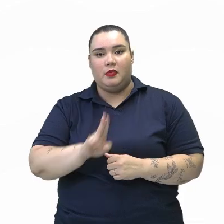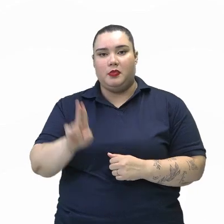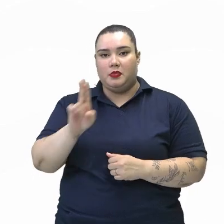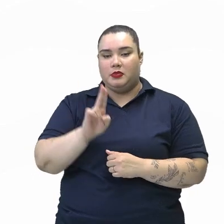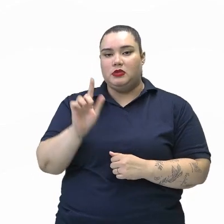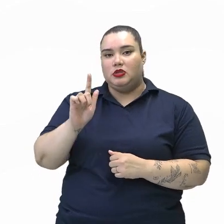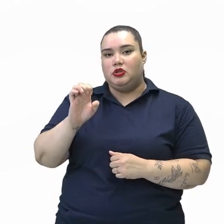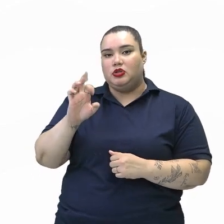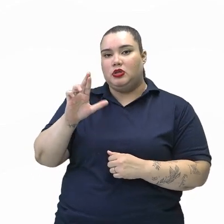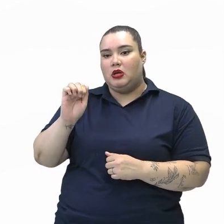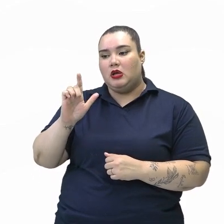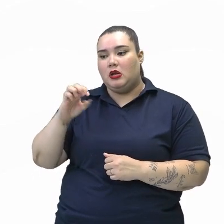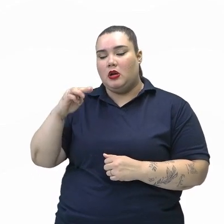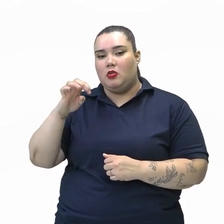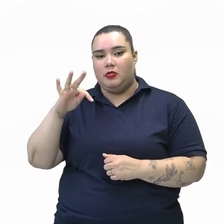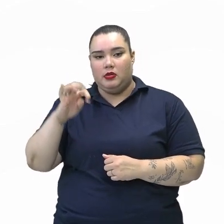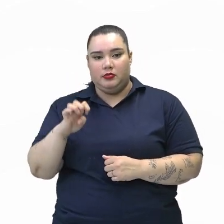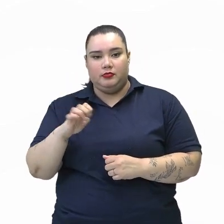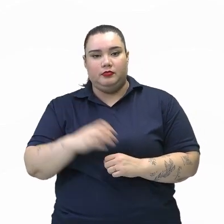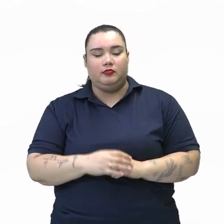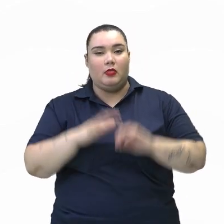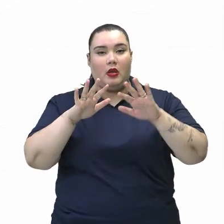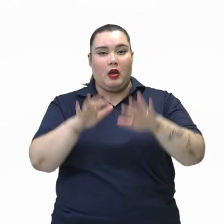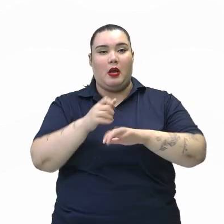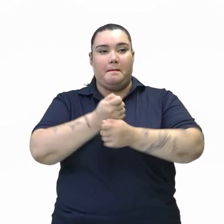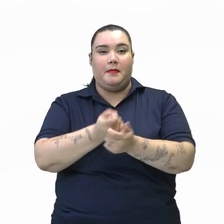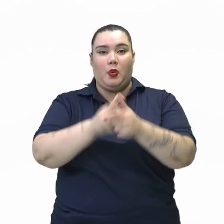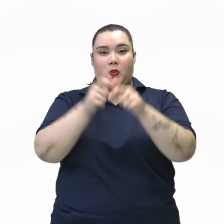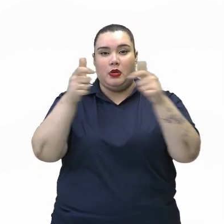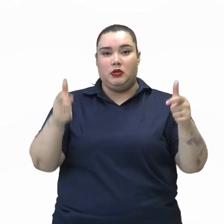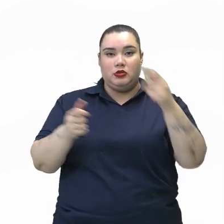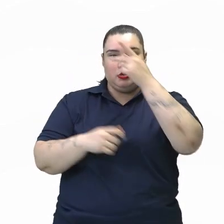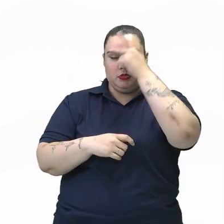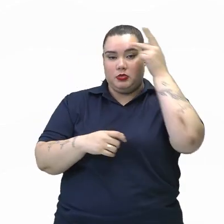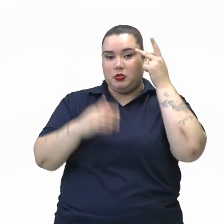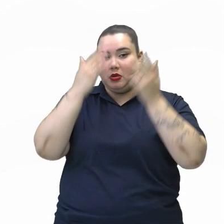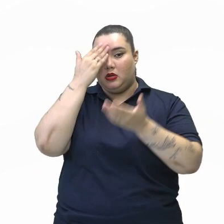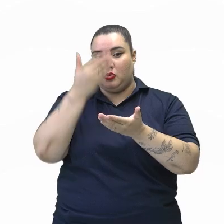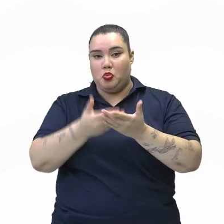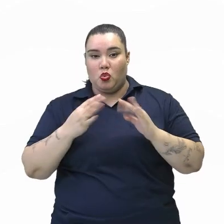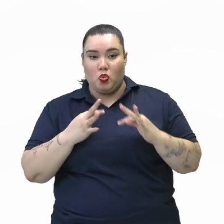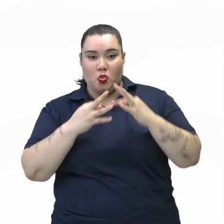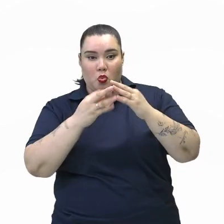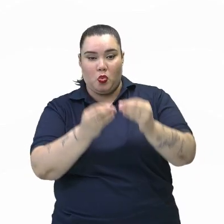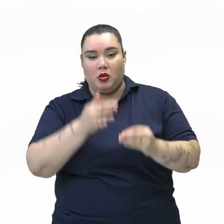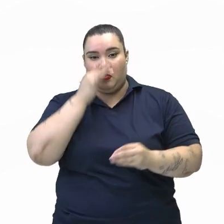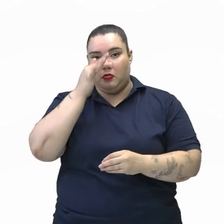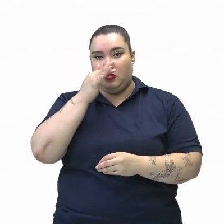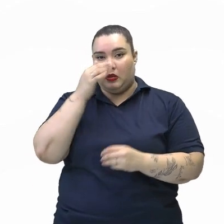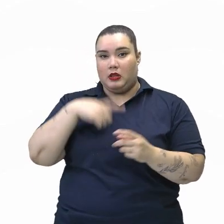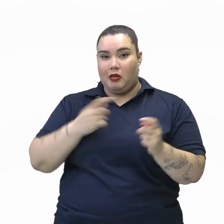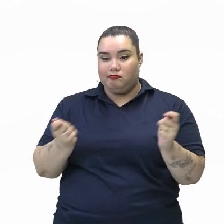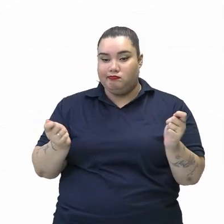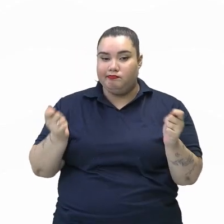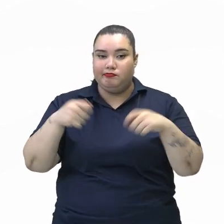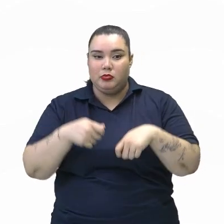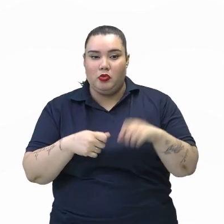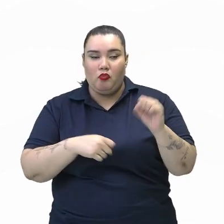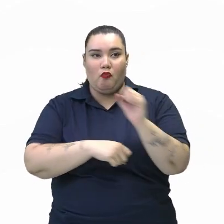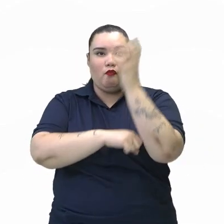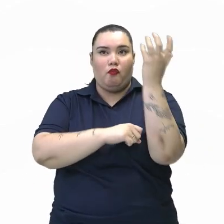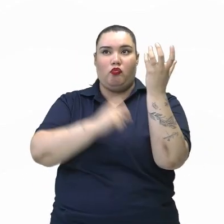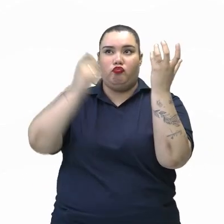bom? Apesar de muitas pessoas acreditarem que todas as plantas possuem a capacidade de